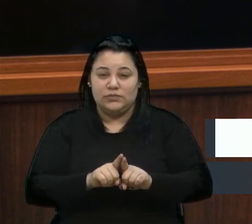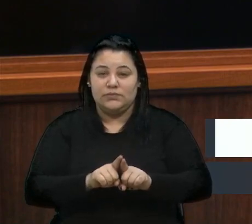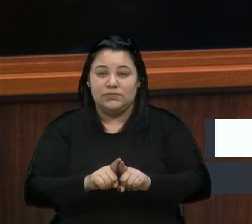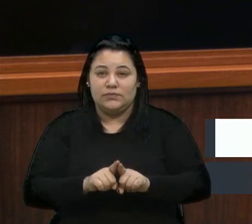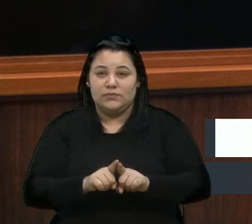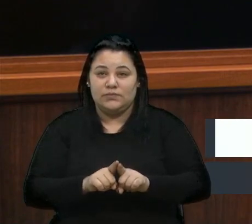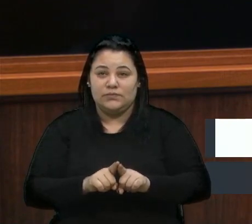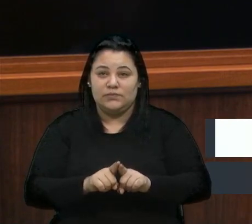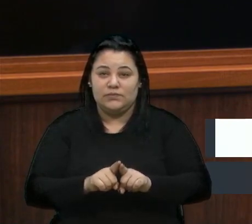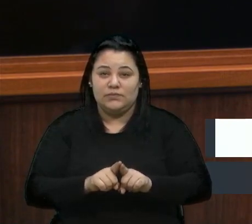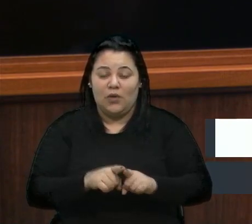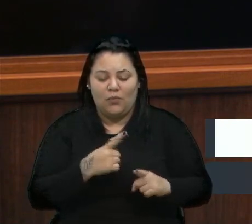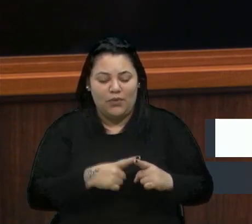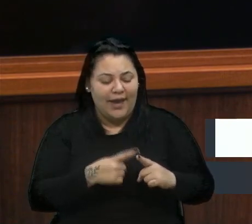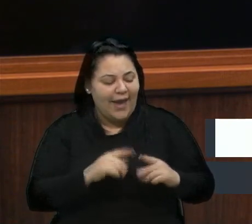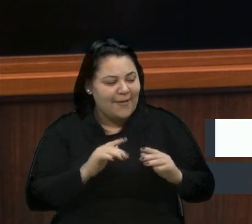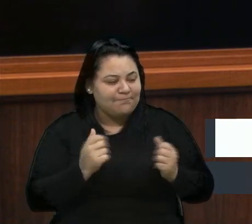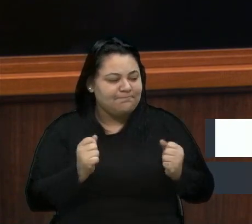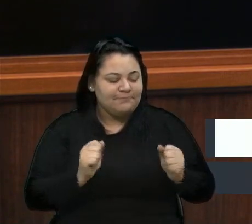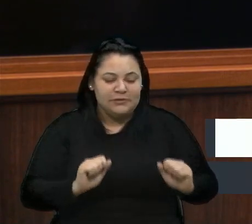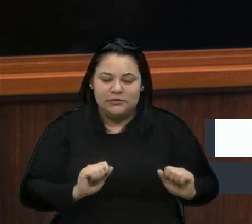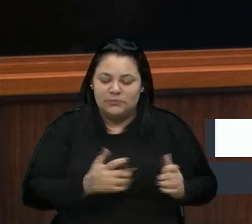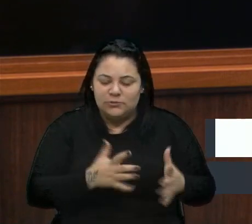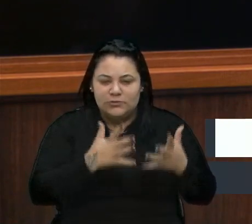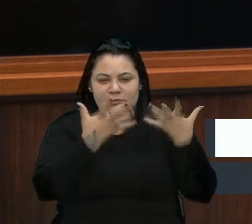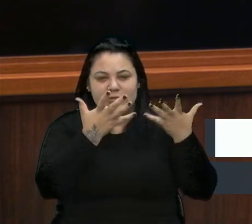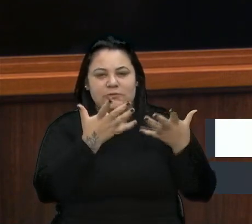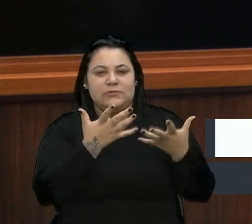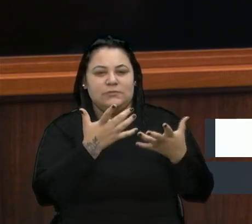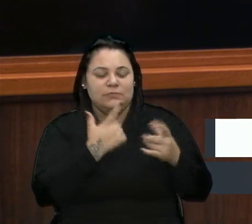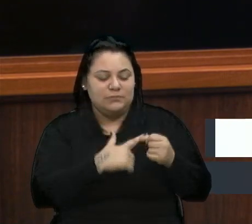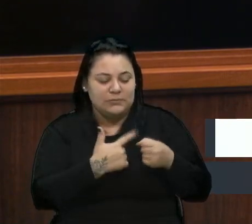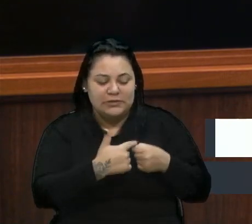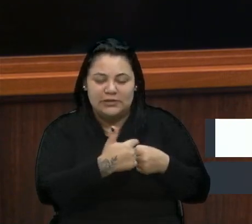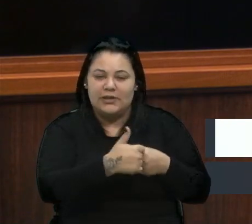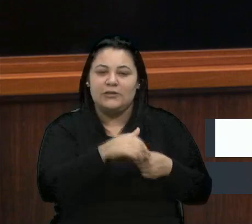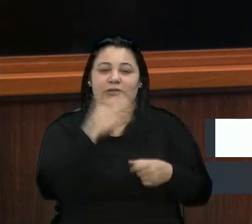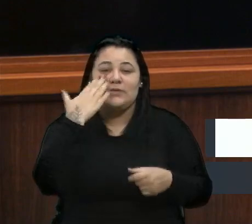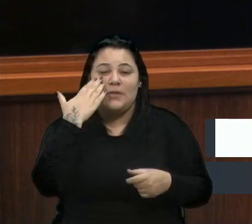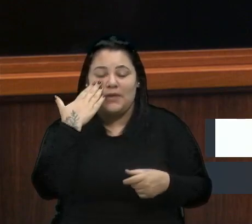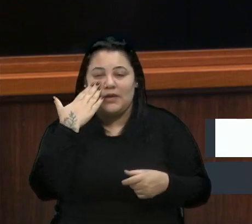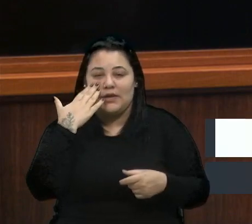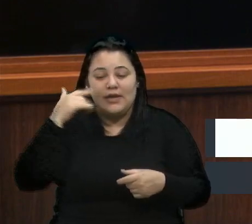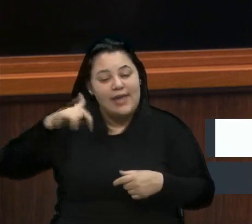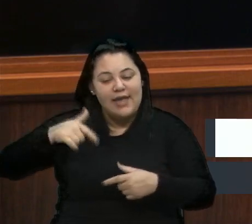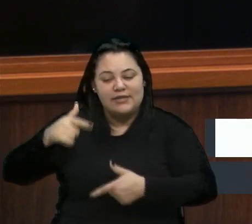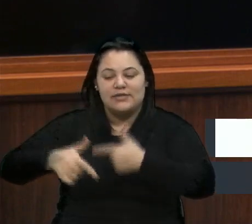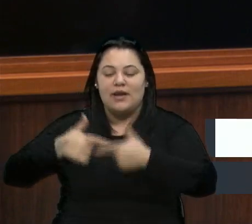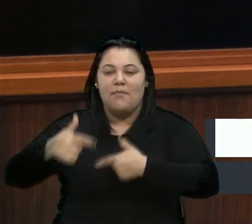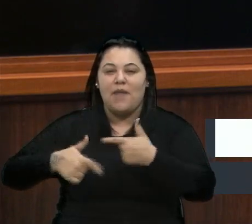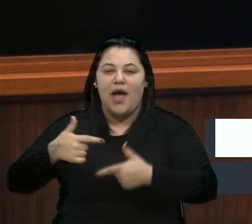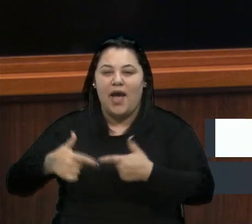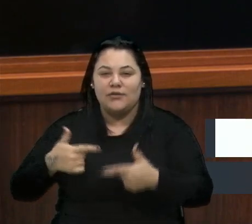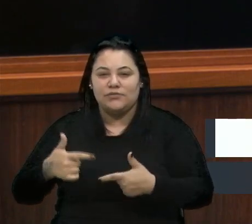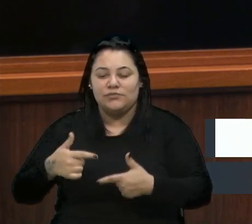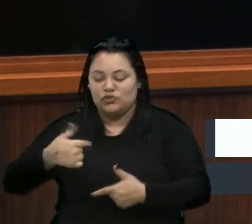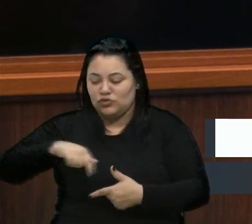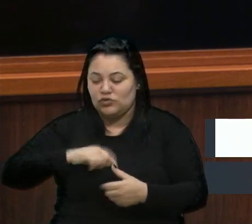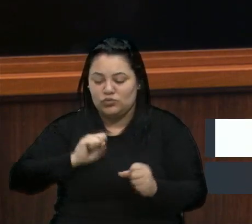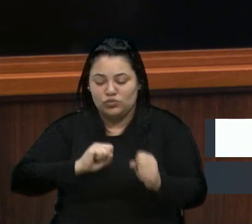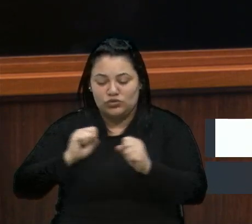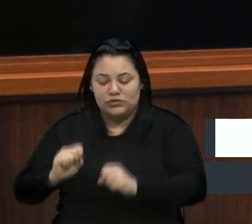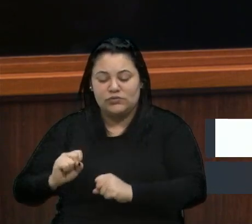o combustível de uma cidade, por saber que a partir do trabalho destas pessoas, nós podemos construir